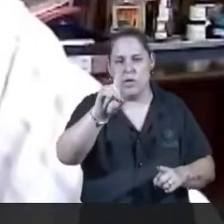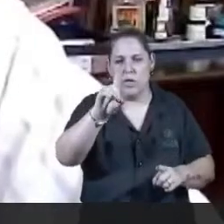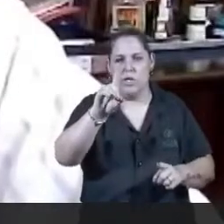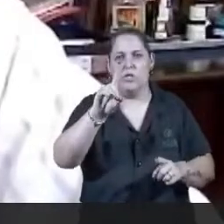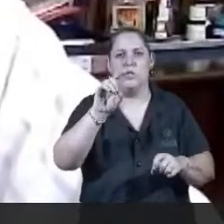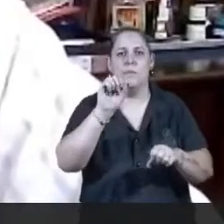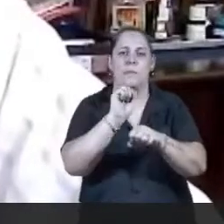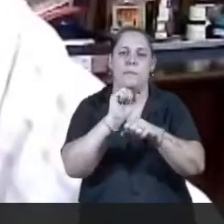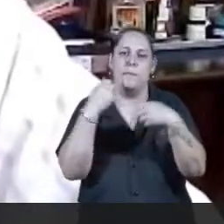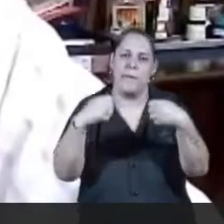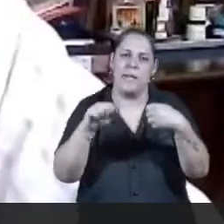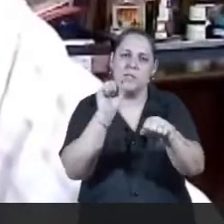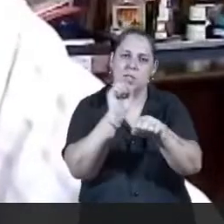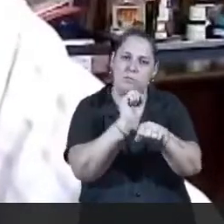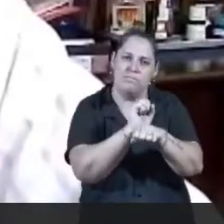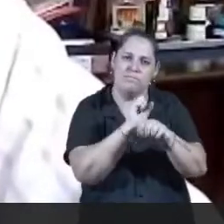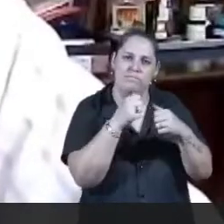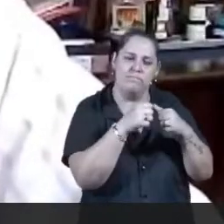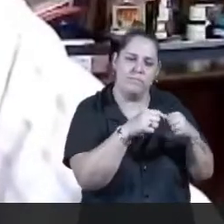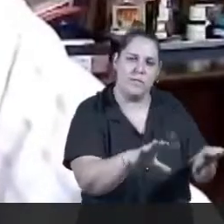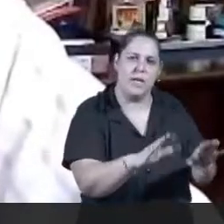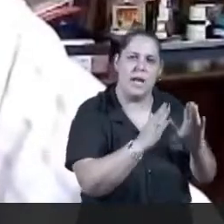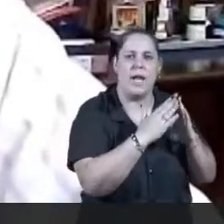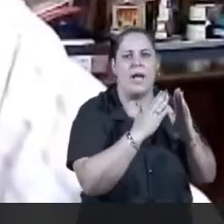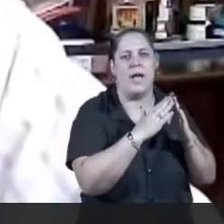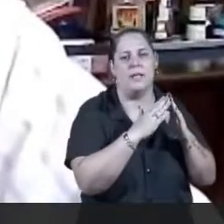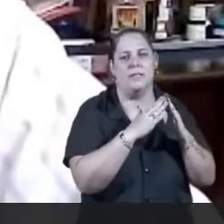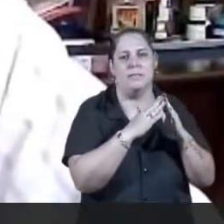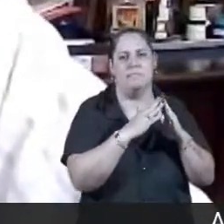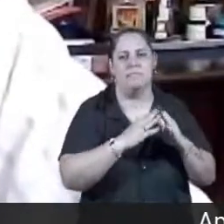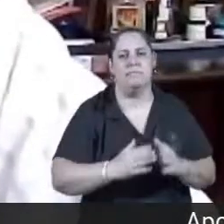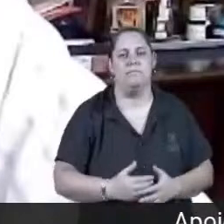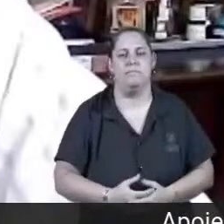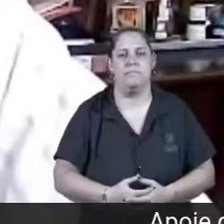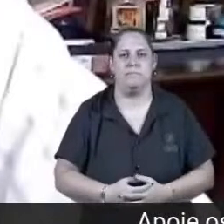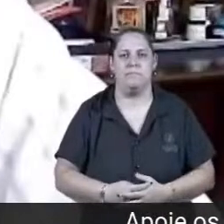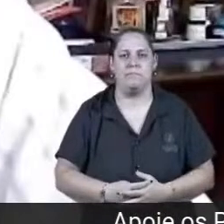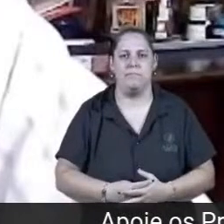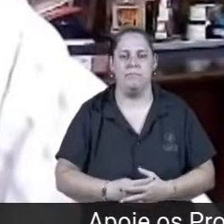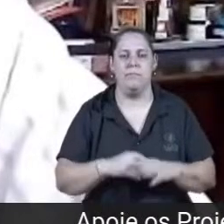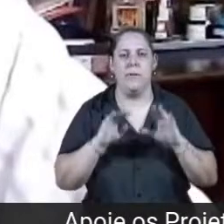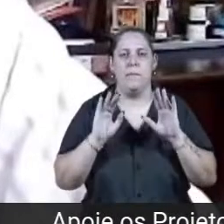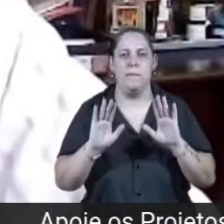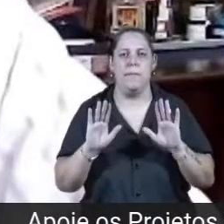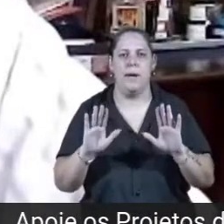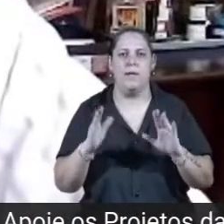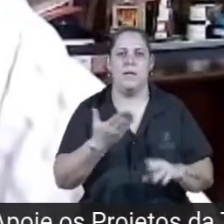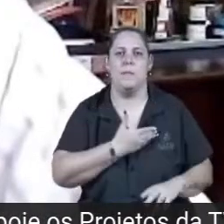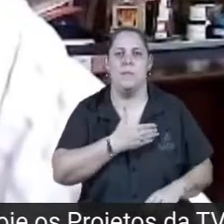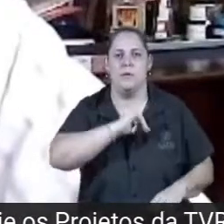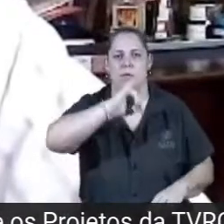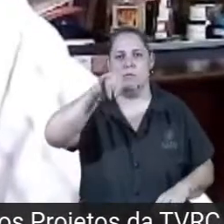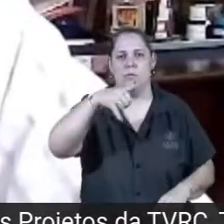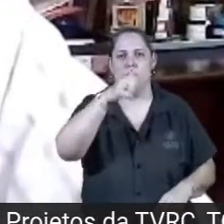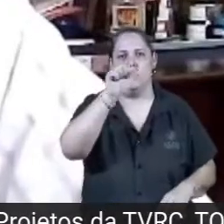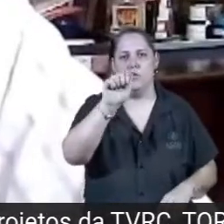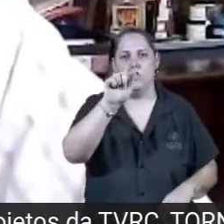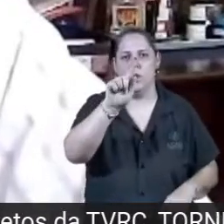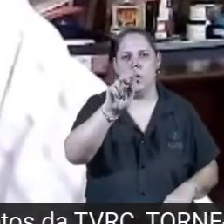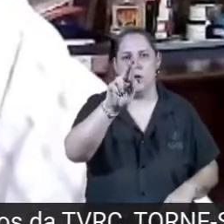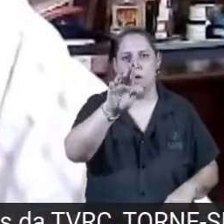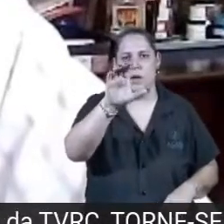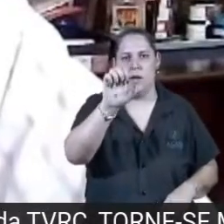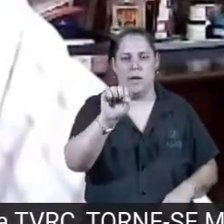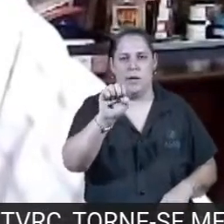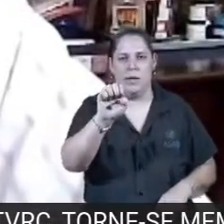e, portanto, me impediu de estar aí presente. Mas o companheiro Jacques Wagner, ele